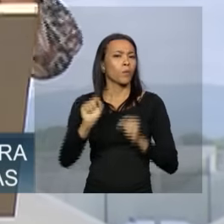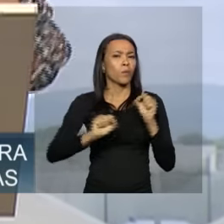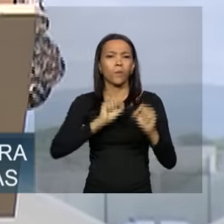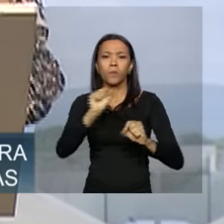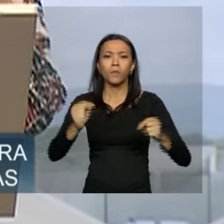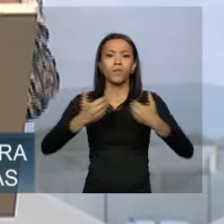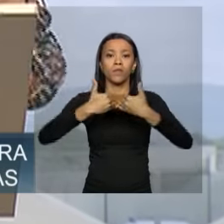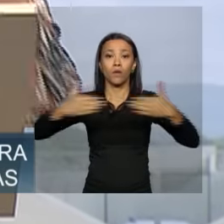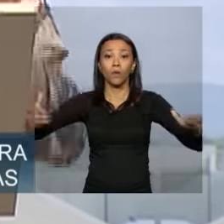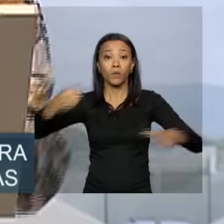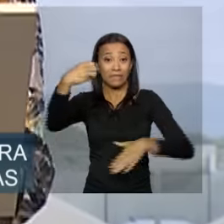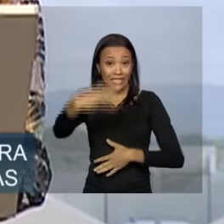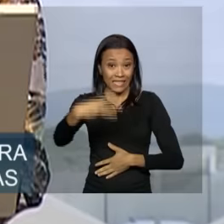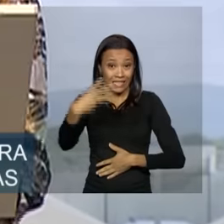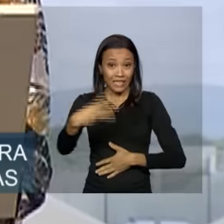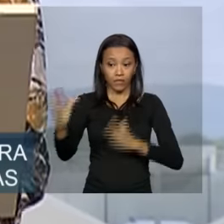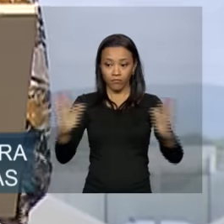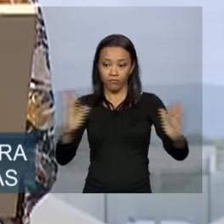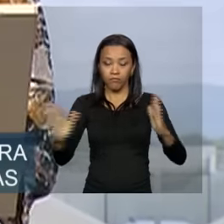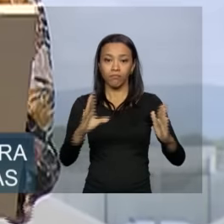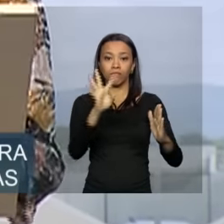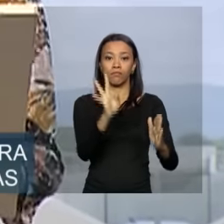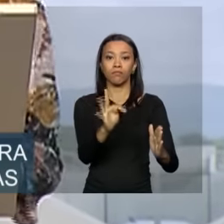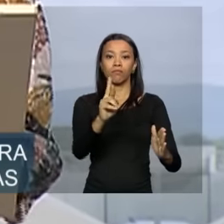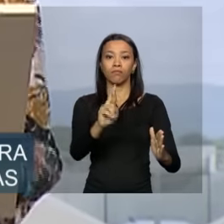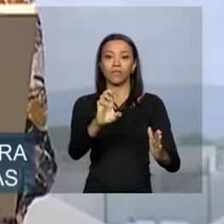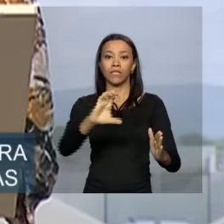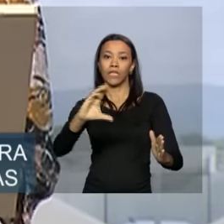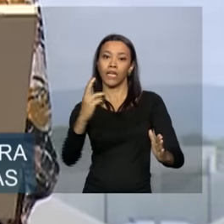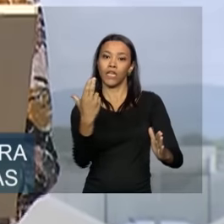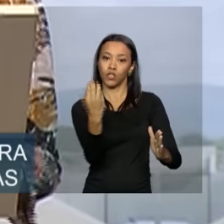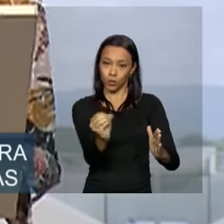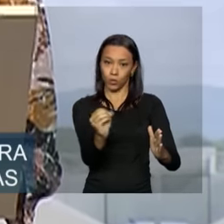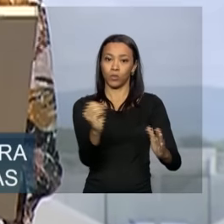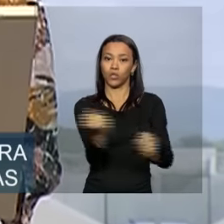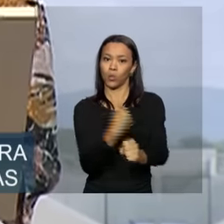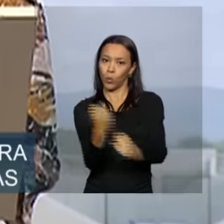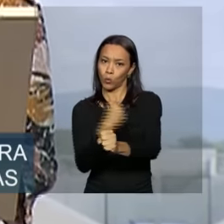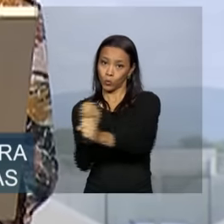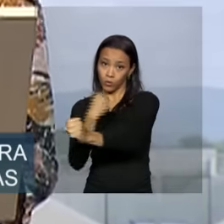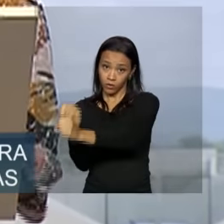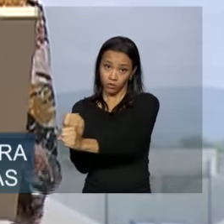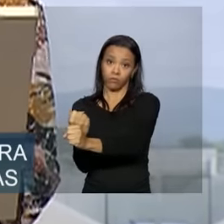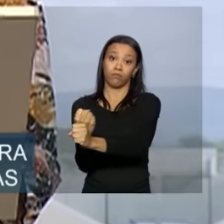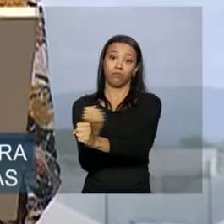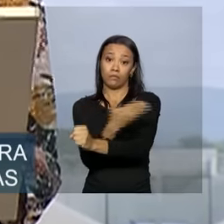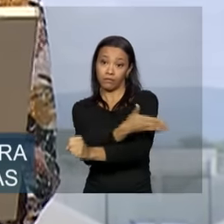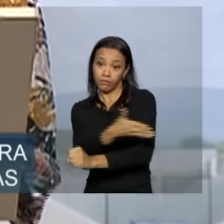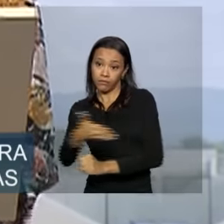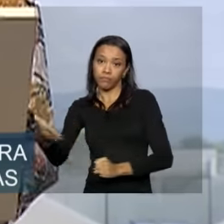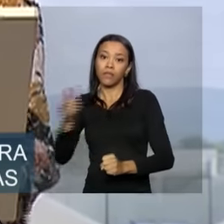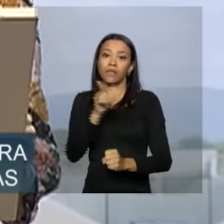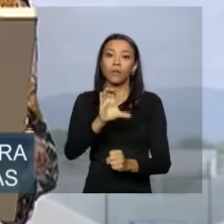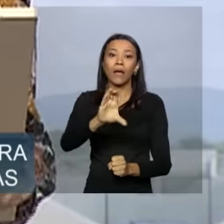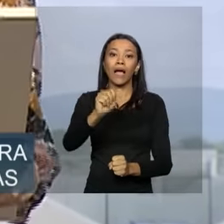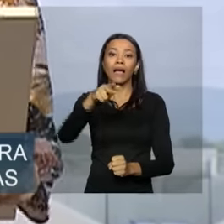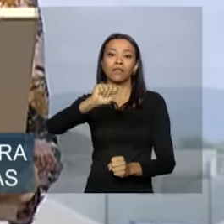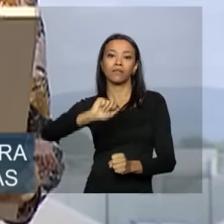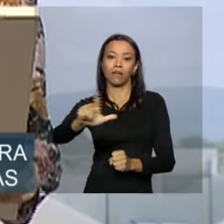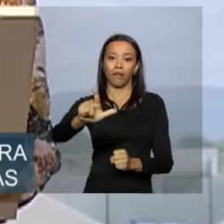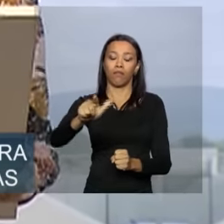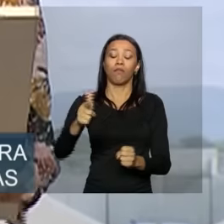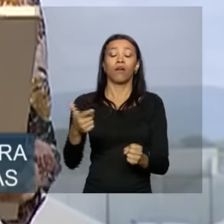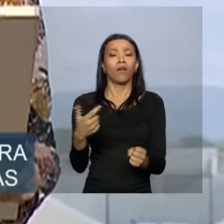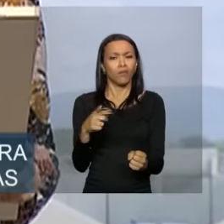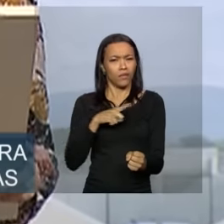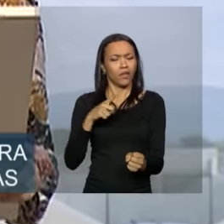Inaugurando o terceiro trecho do canal do Sertão Alagoano. E eu tenho certeza que